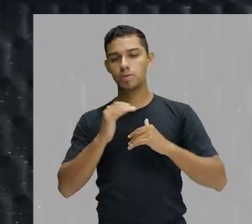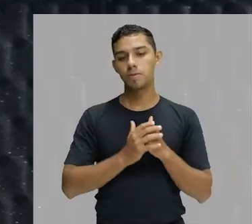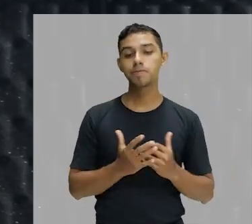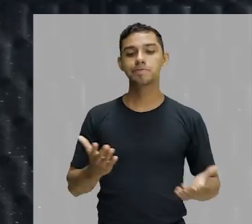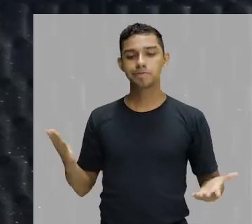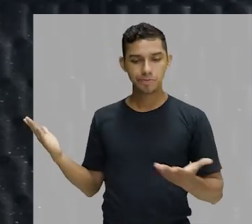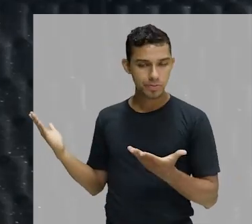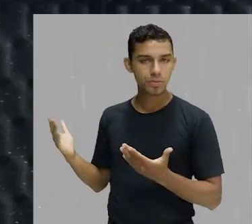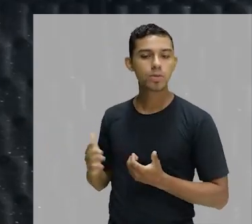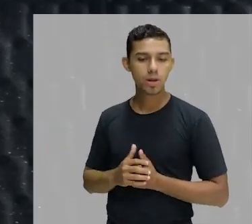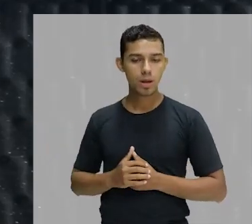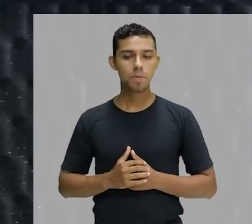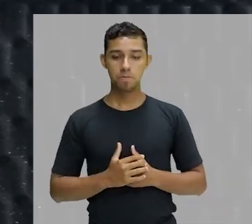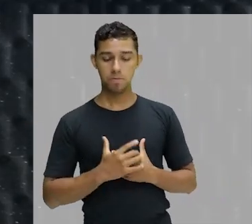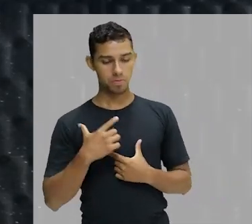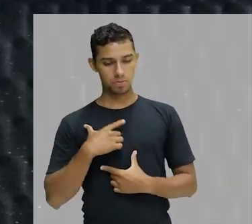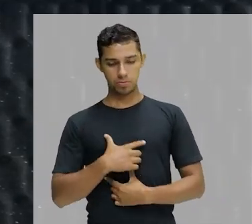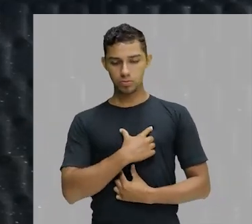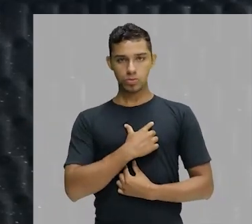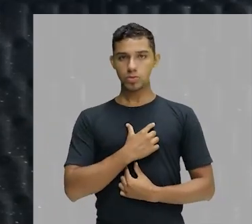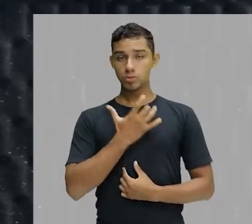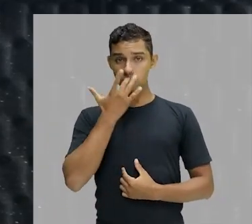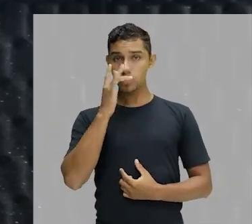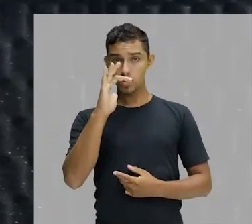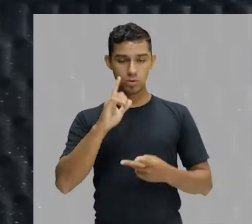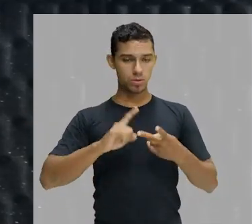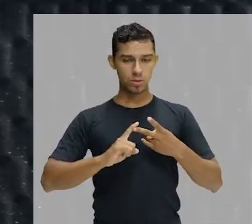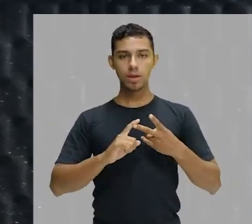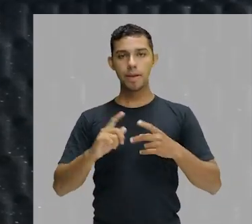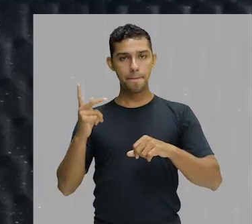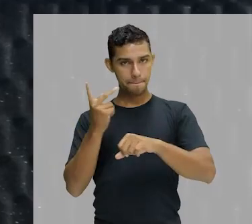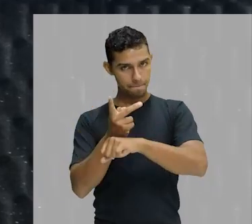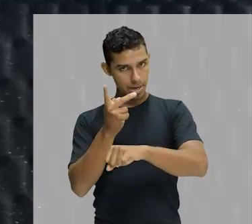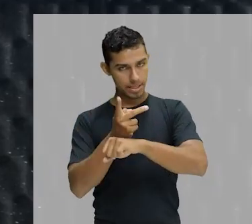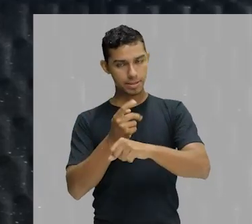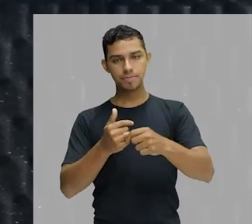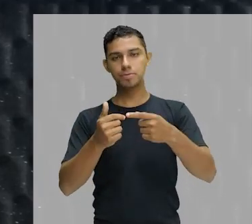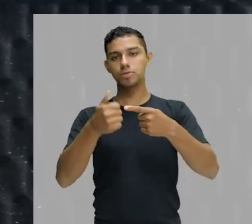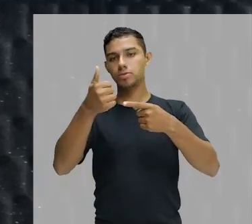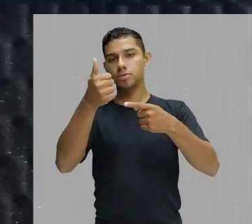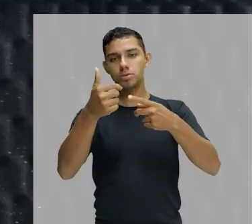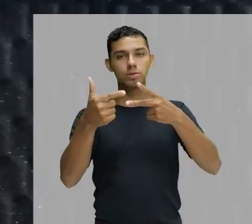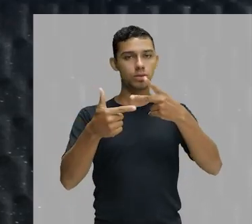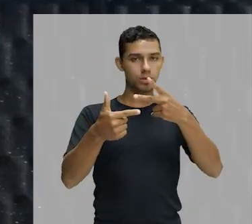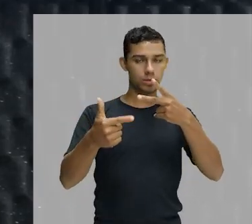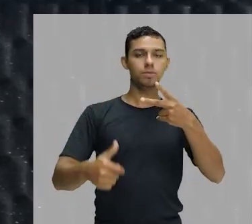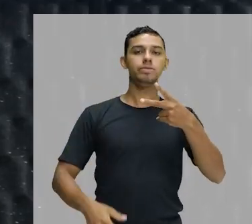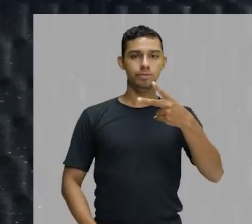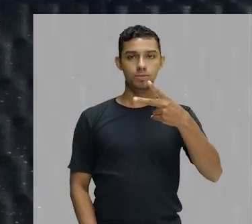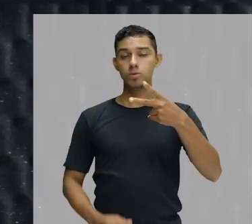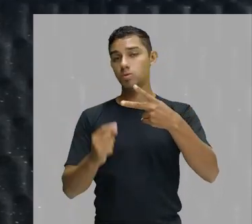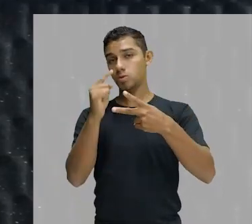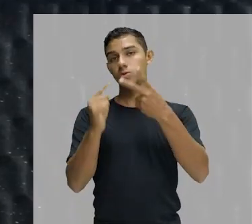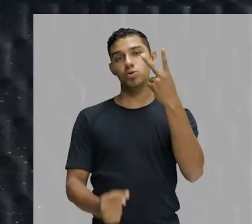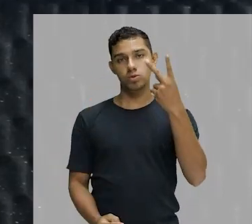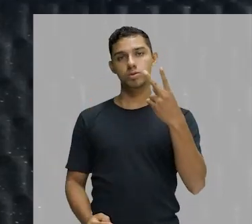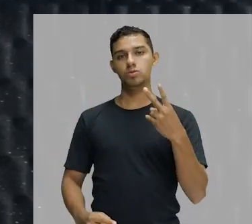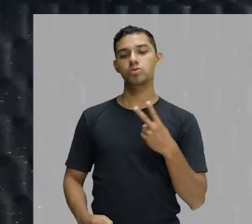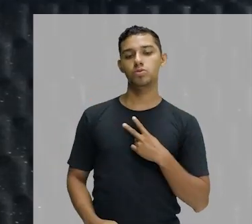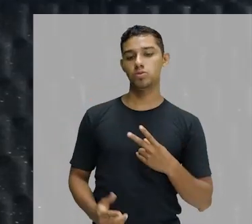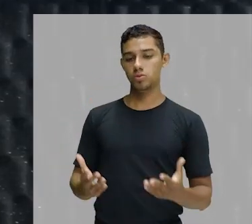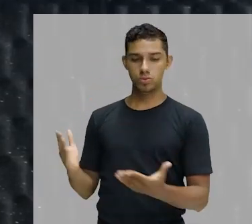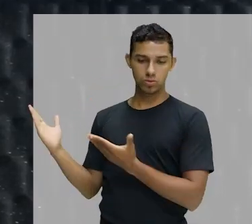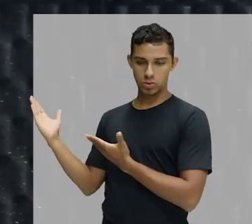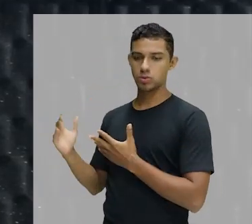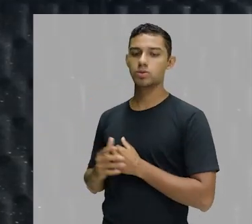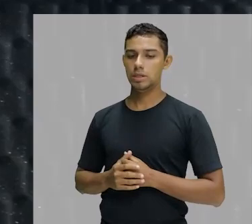medalha de ouro e medalha de prata. Tem equilíbrio? Tem. Ela tem que ter muito equilíbrio para